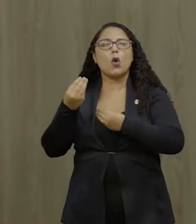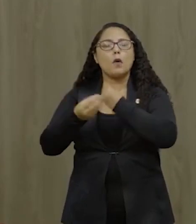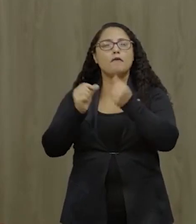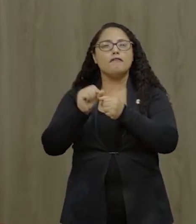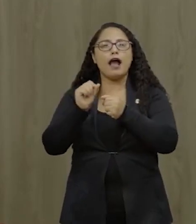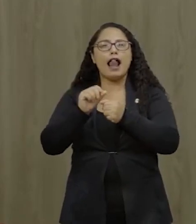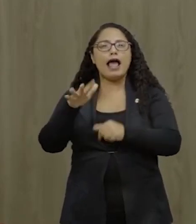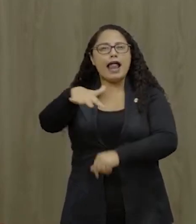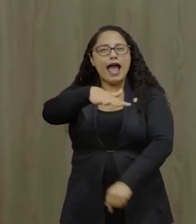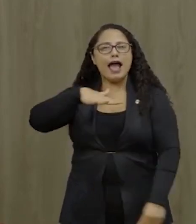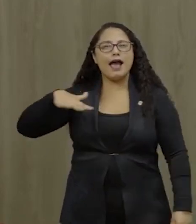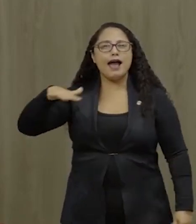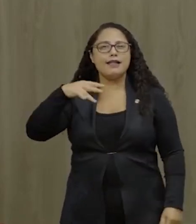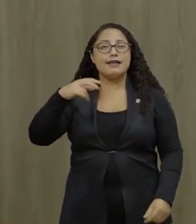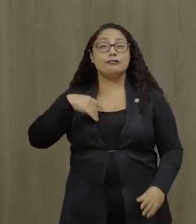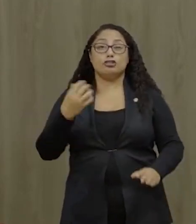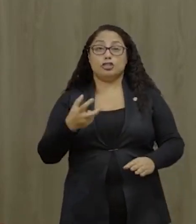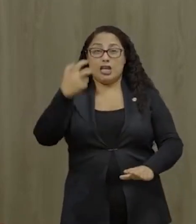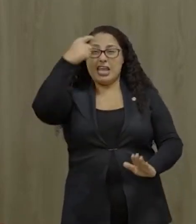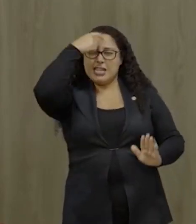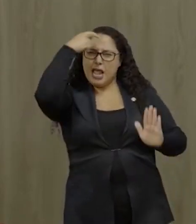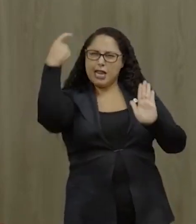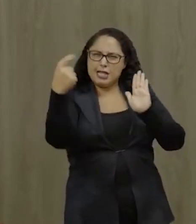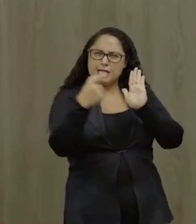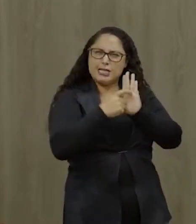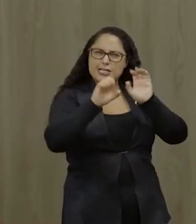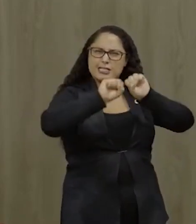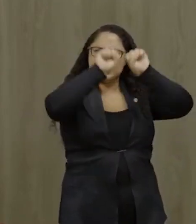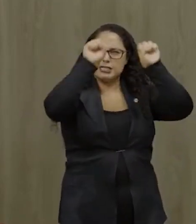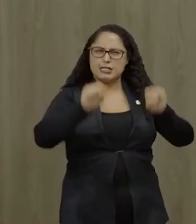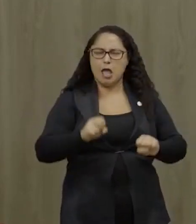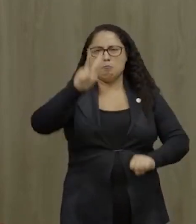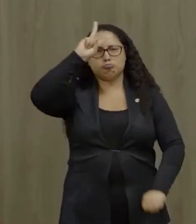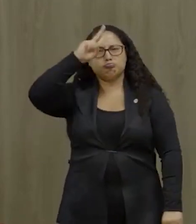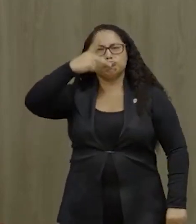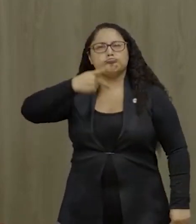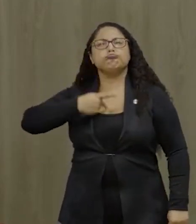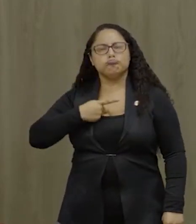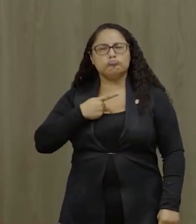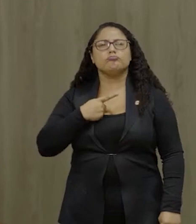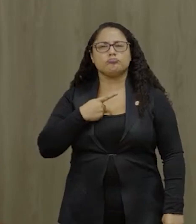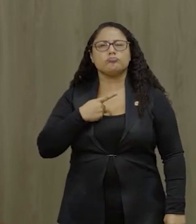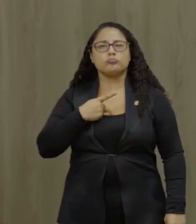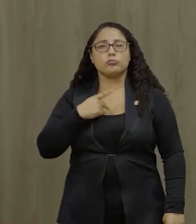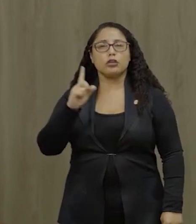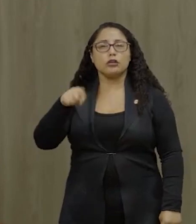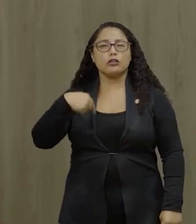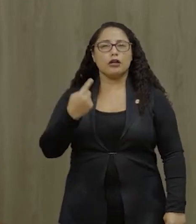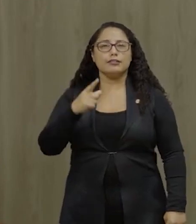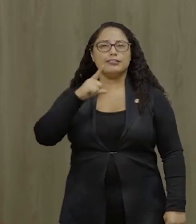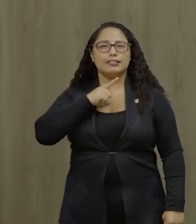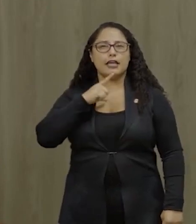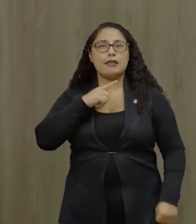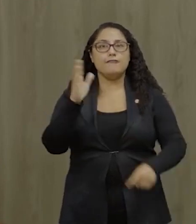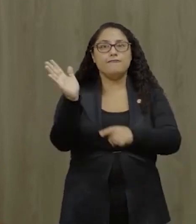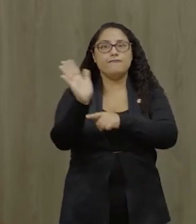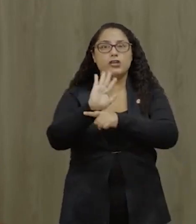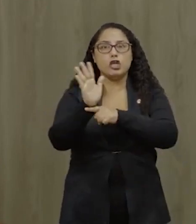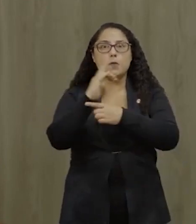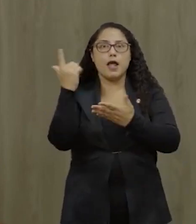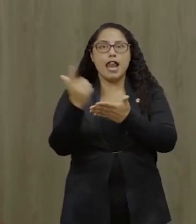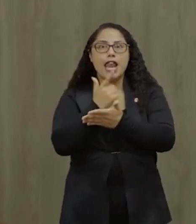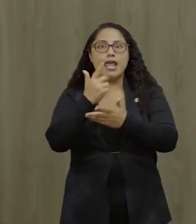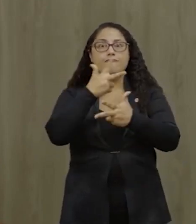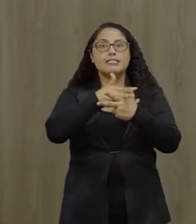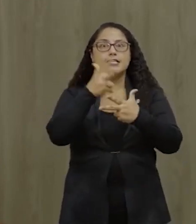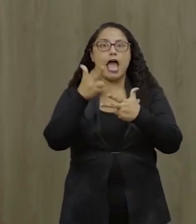vai falar sobre essa área de inteligência artificial, sistemas autômatos, a gente tem filmes e livros